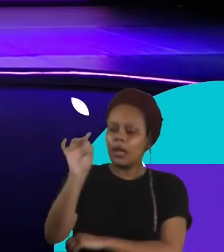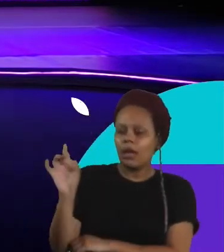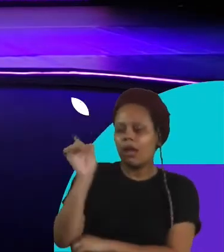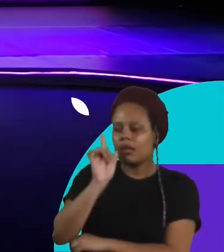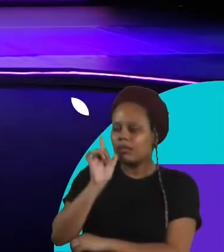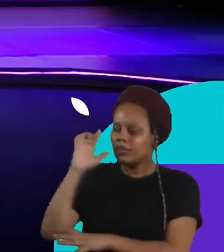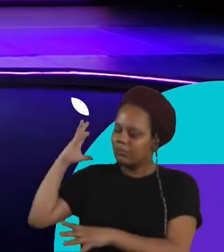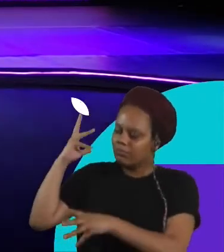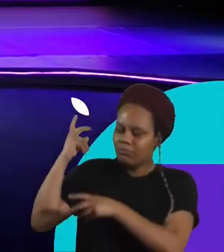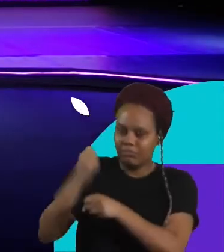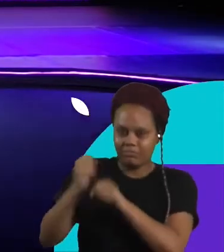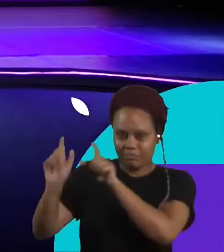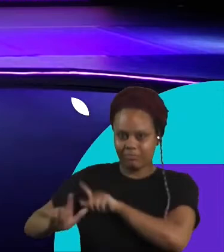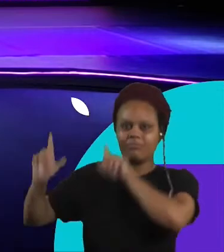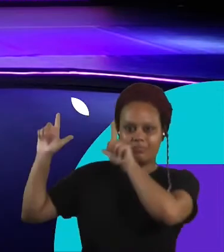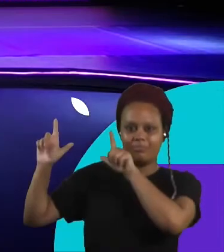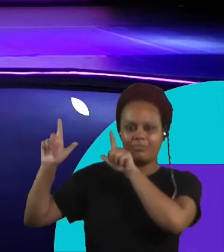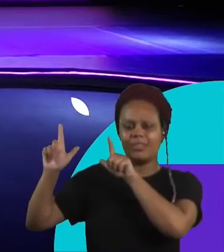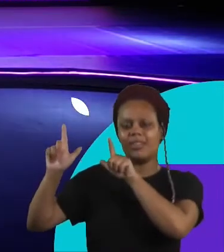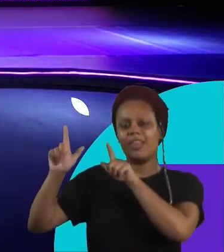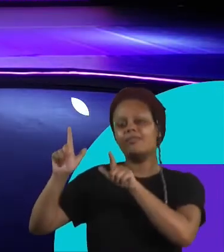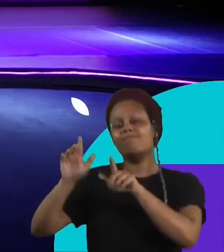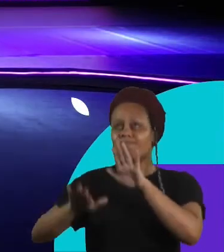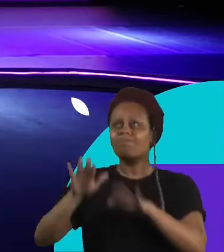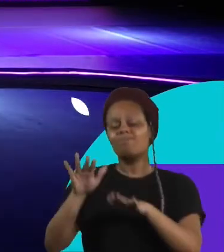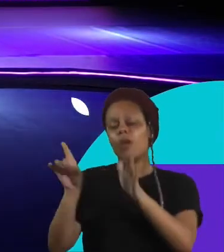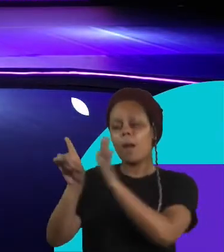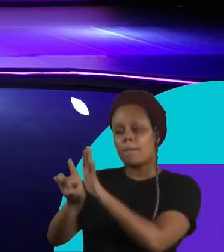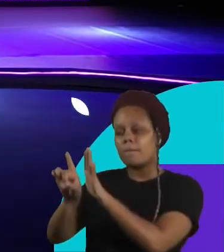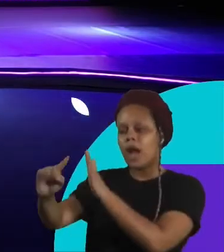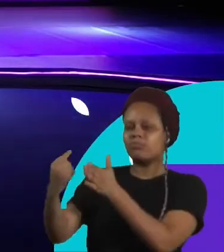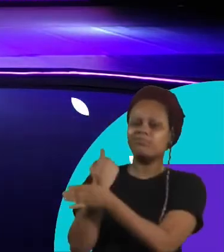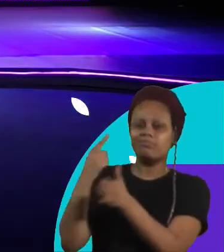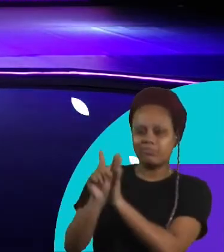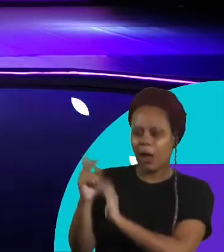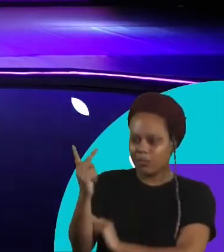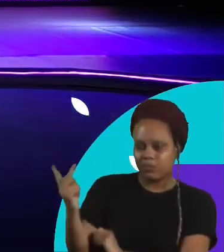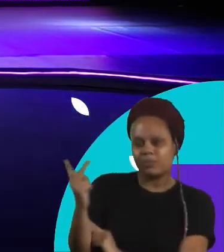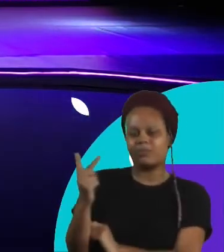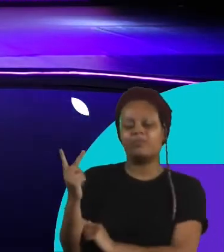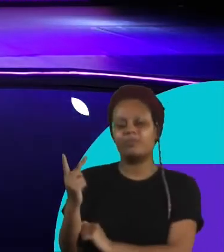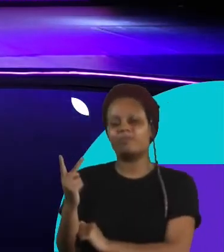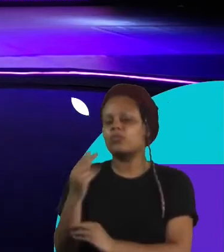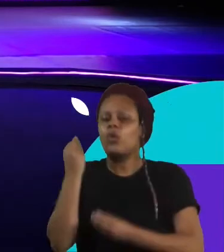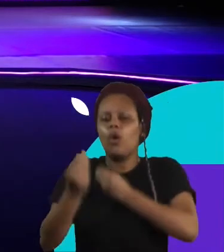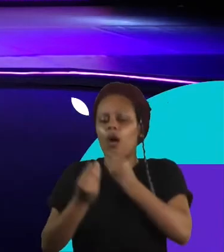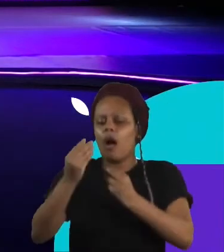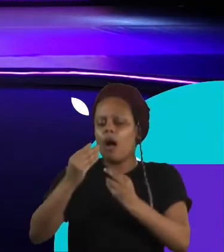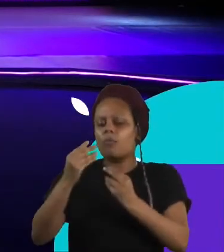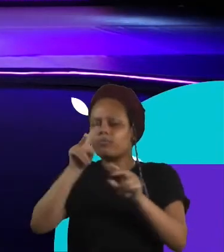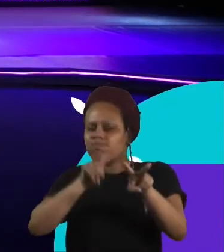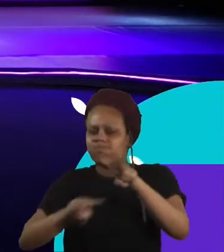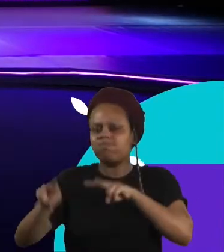e como que a gente pode, talvez, perguntar uma para a outra, né, sobre o que está fazendo, como visiona tudo isso, como é